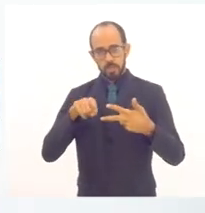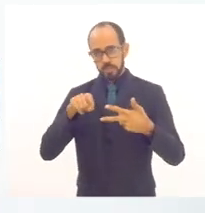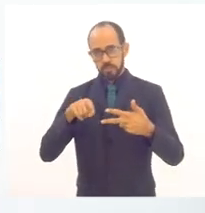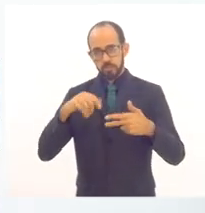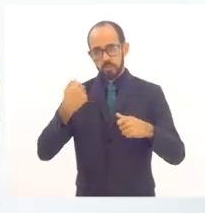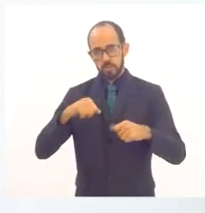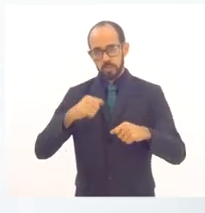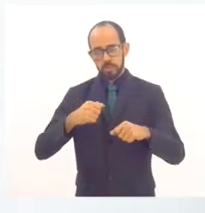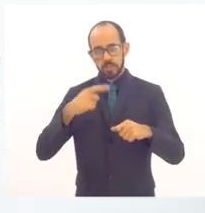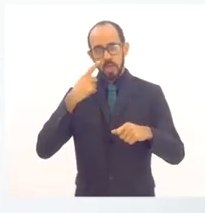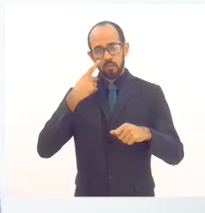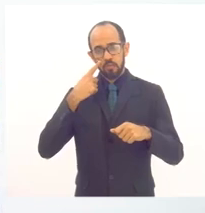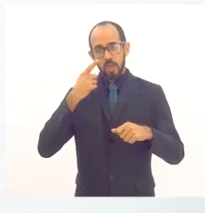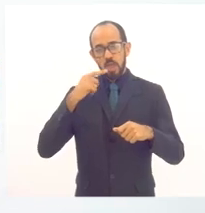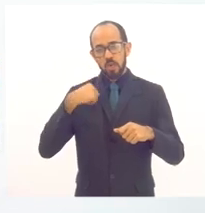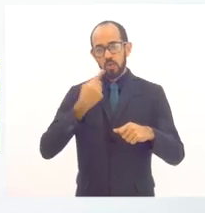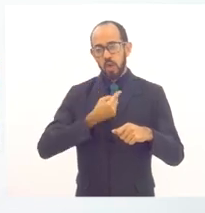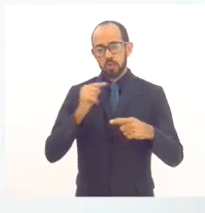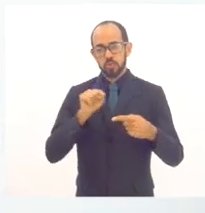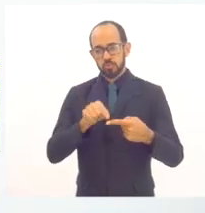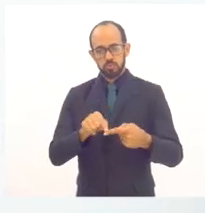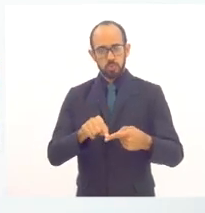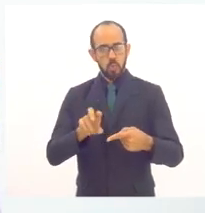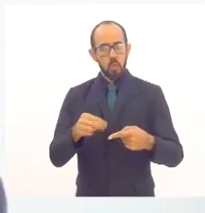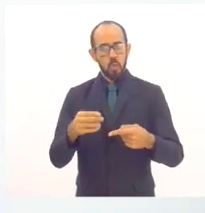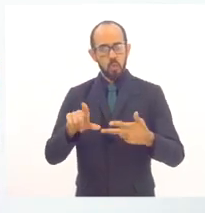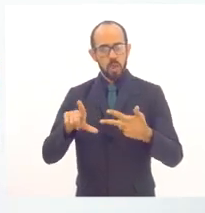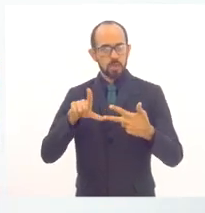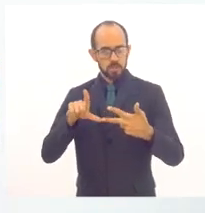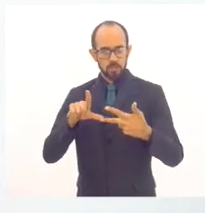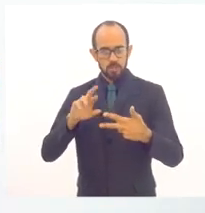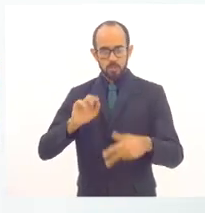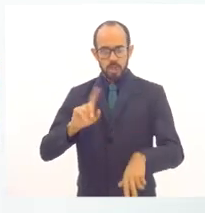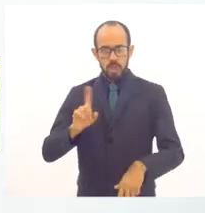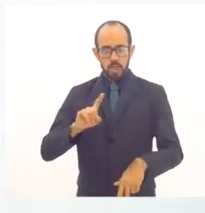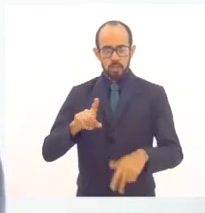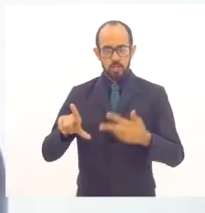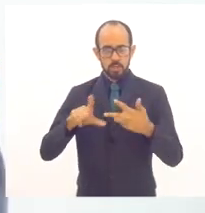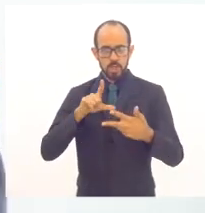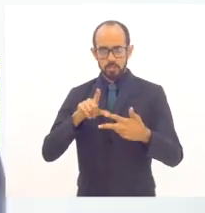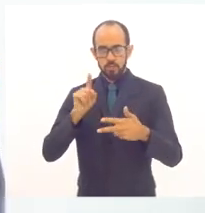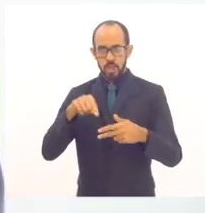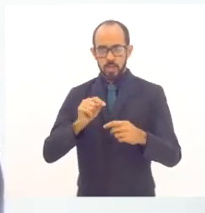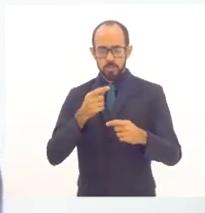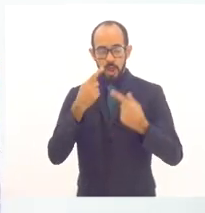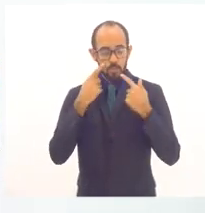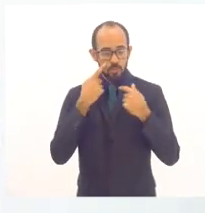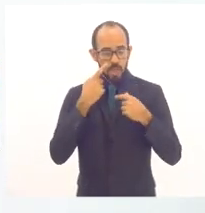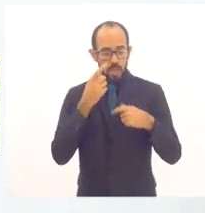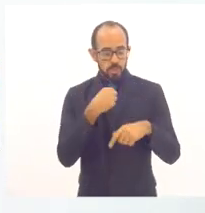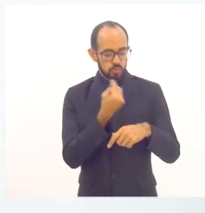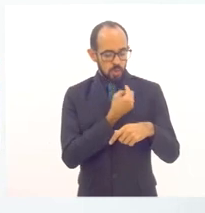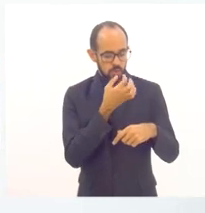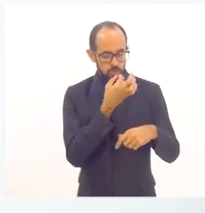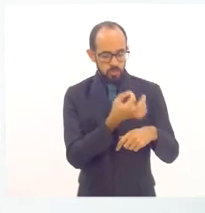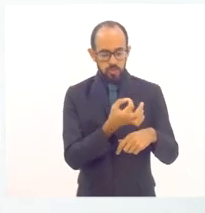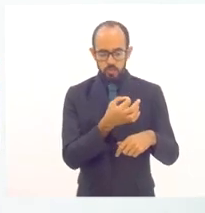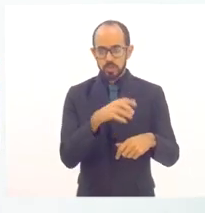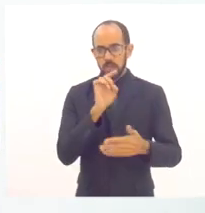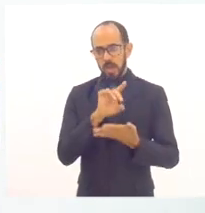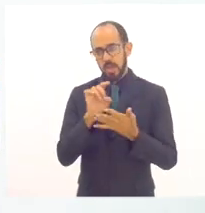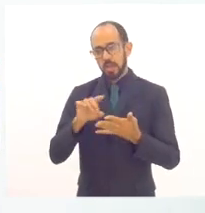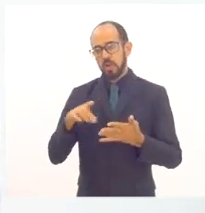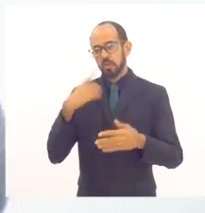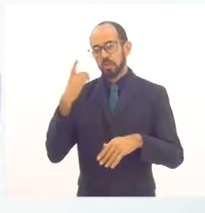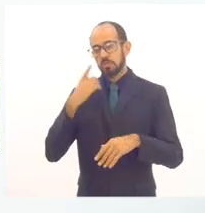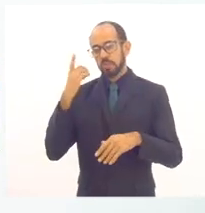decidir o nosso destino, e nem o Legislativo. O Legislativo está aqui para acatar as nossas sugestões, e, claro, cada deputado tem